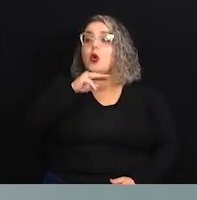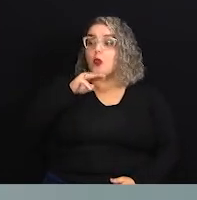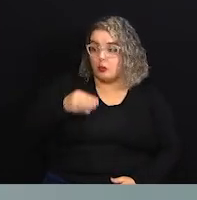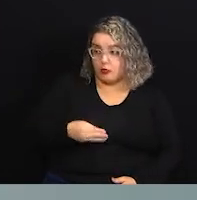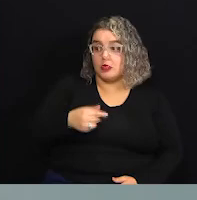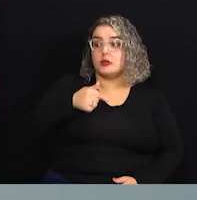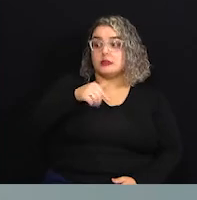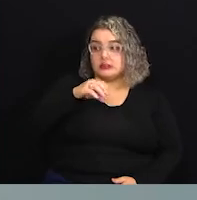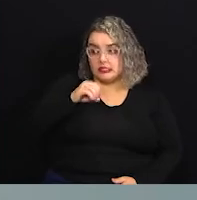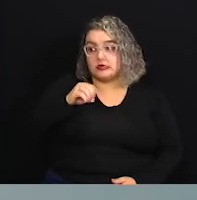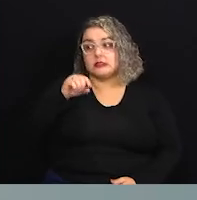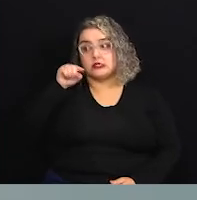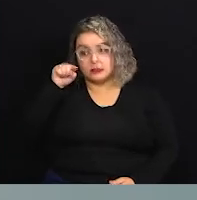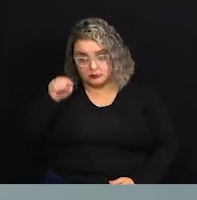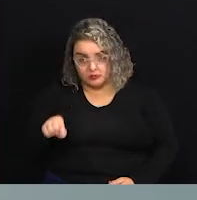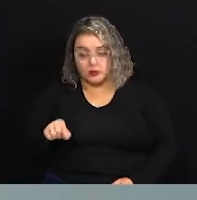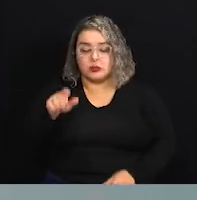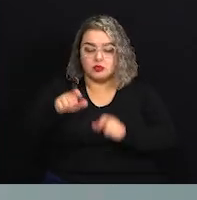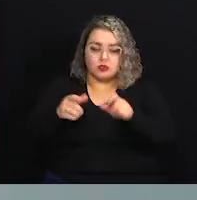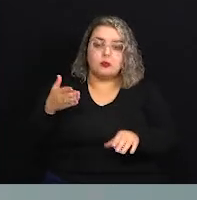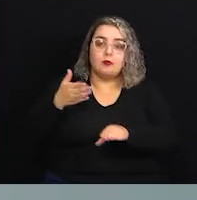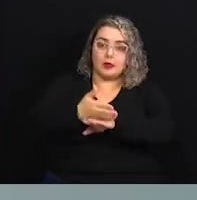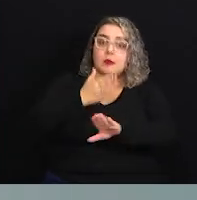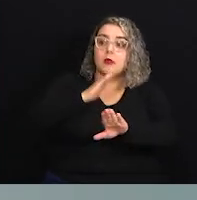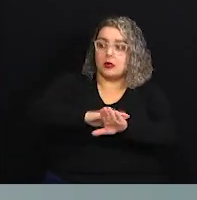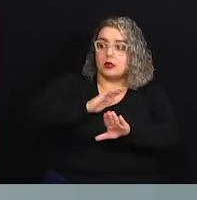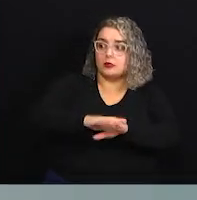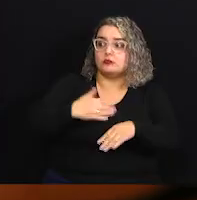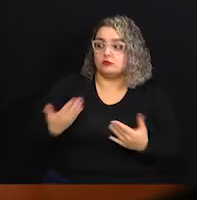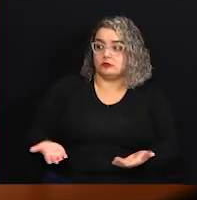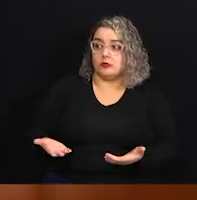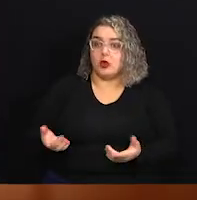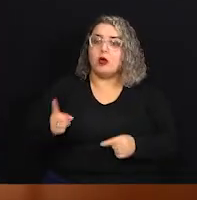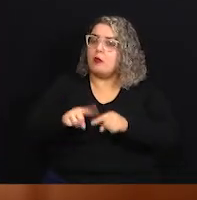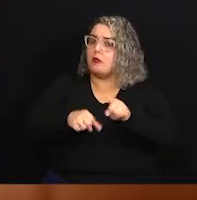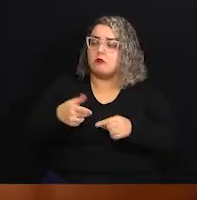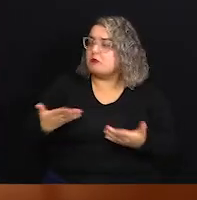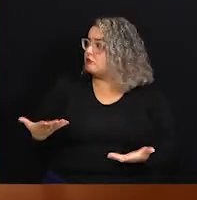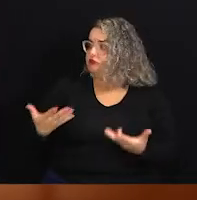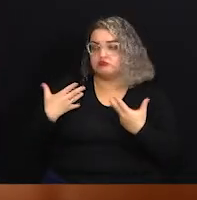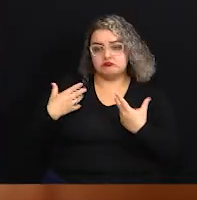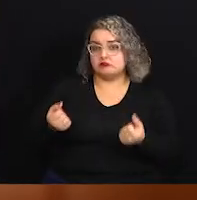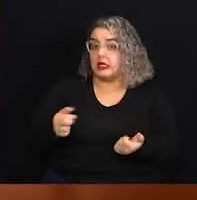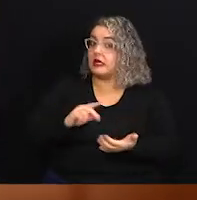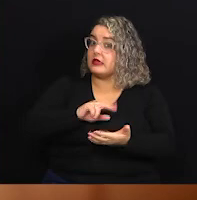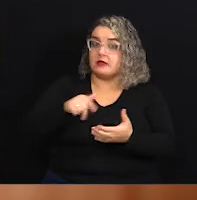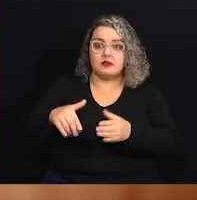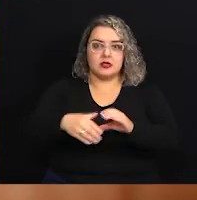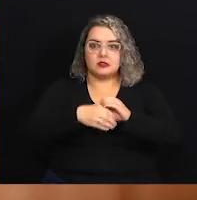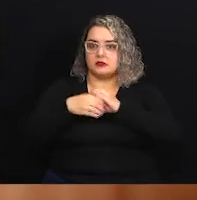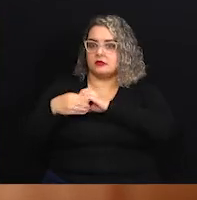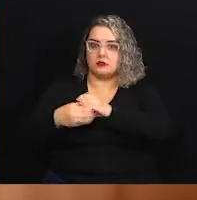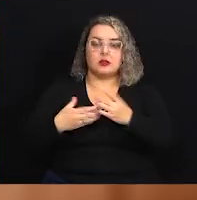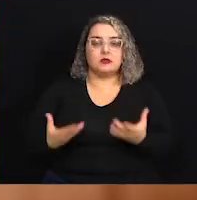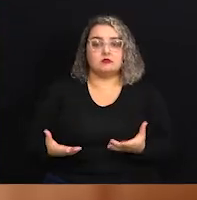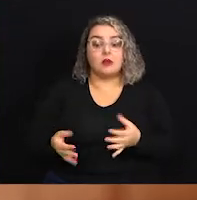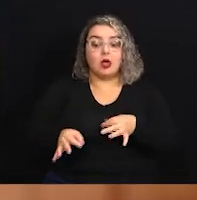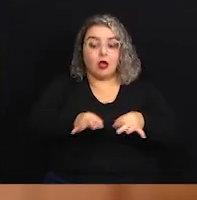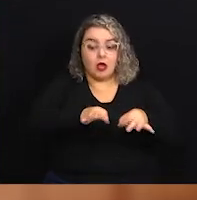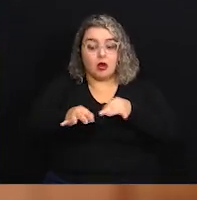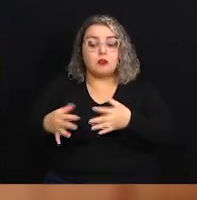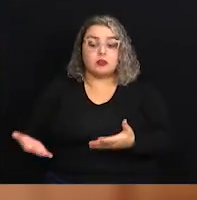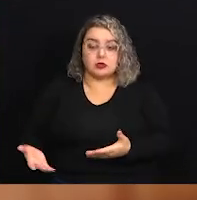de 1.700.000 pessoas que participam ativamente. Um produto que não é aceito em muitas cooperativas e